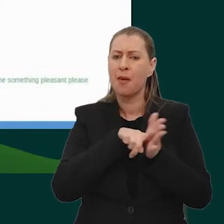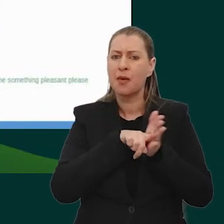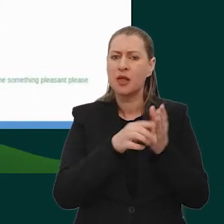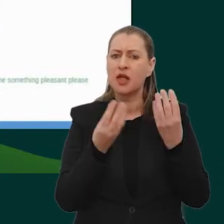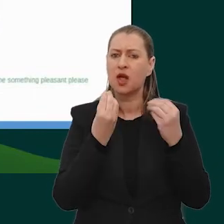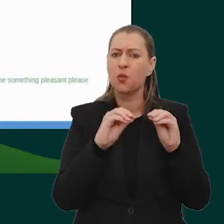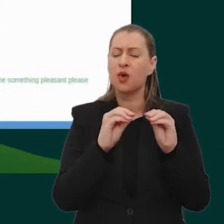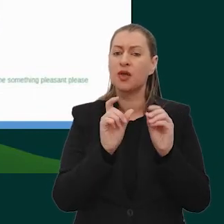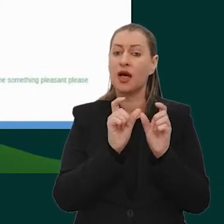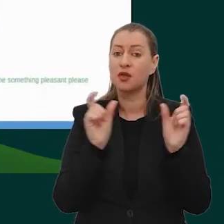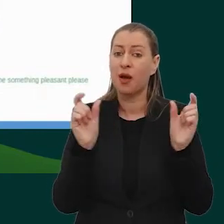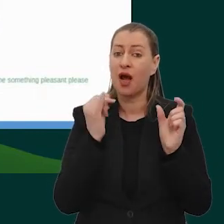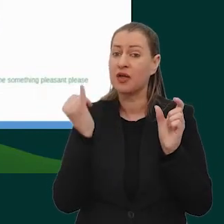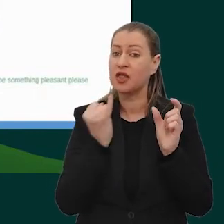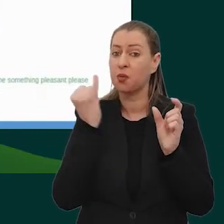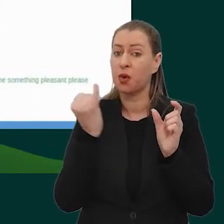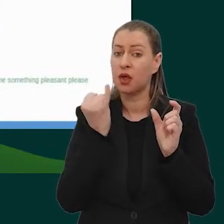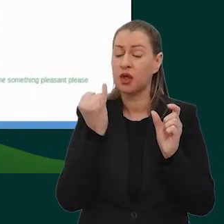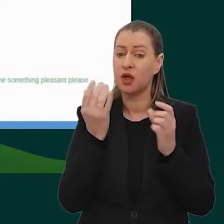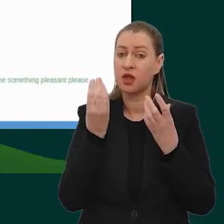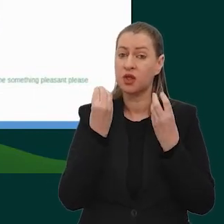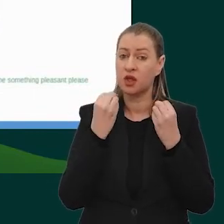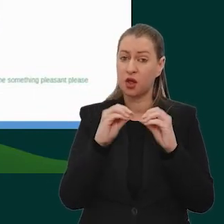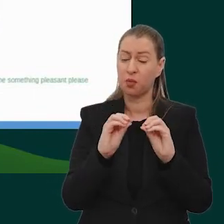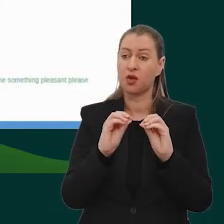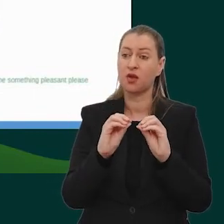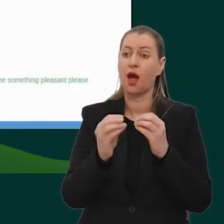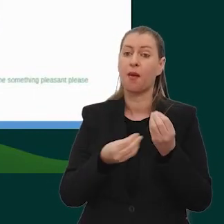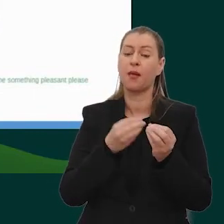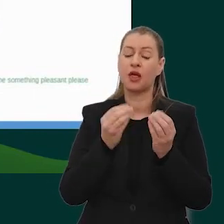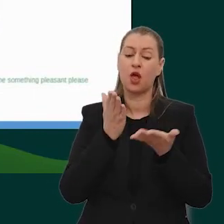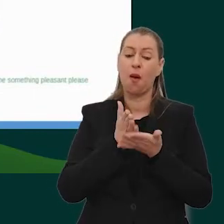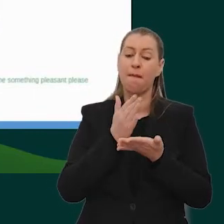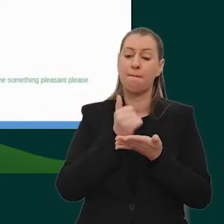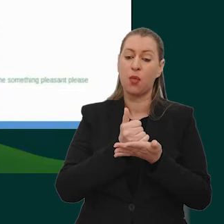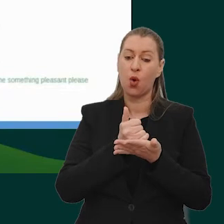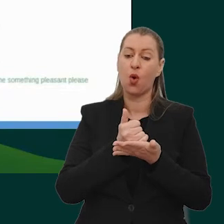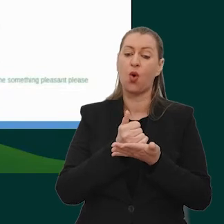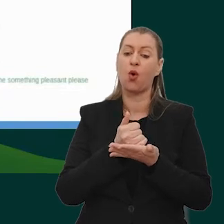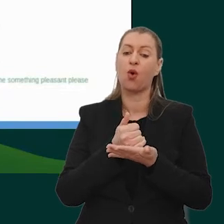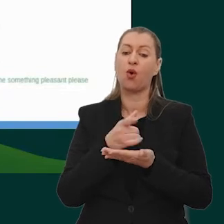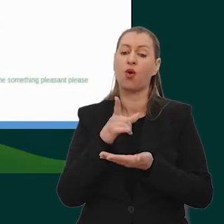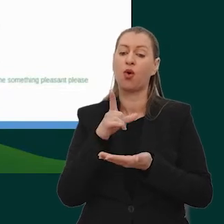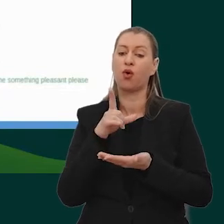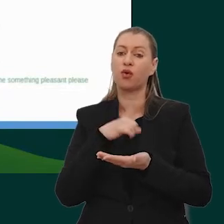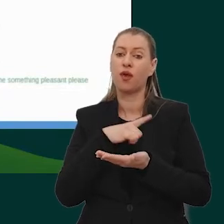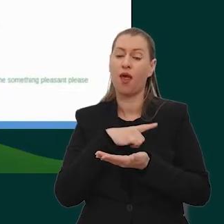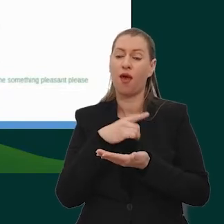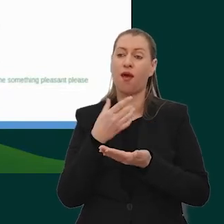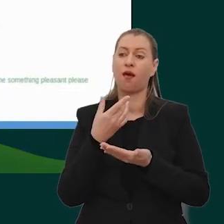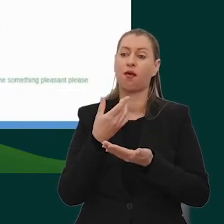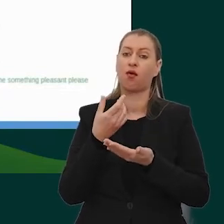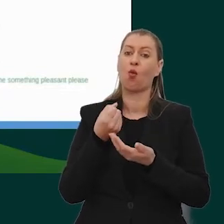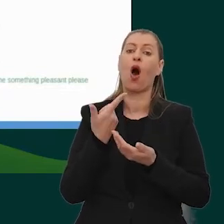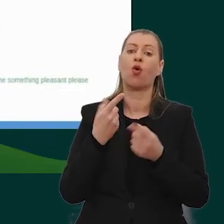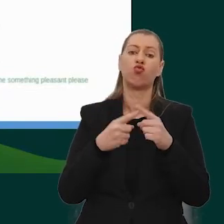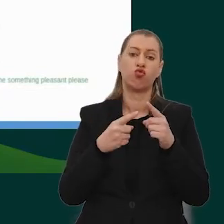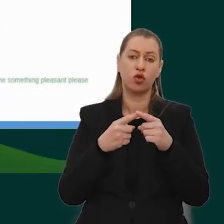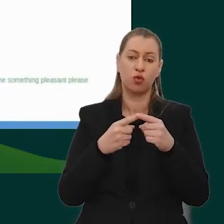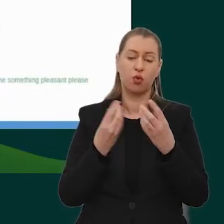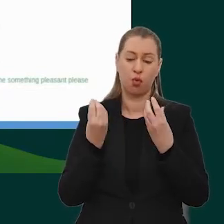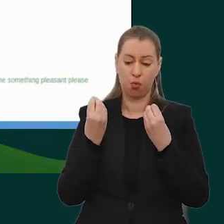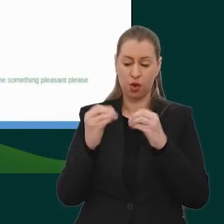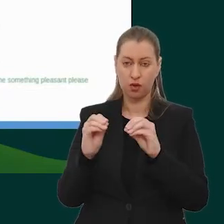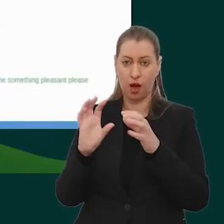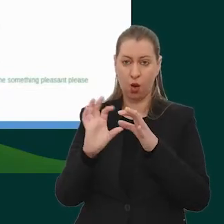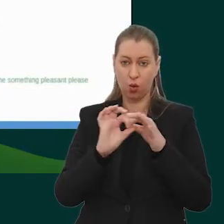as palavras-chave, precisaria conter lá bolo de tanto tempo, especificar exatamente. O contexto